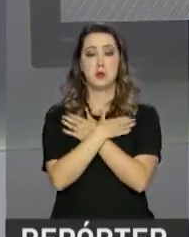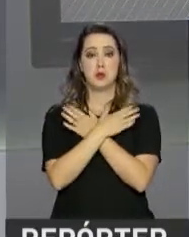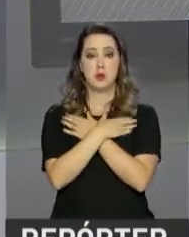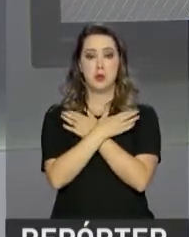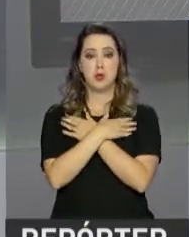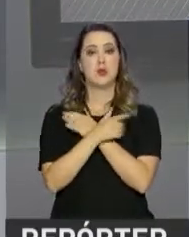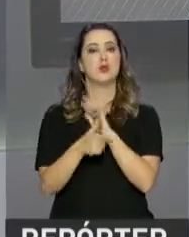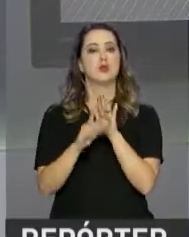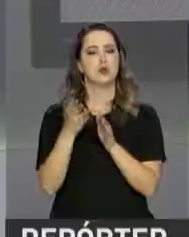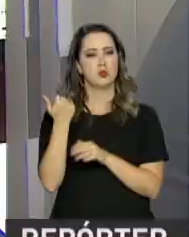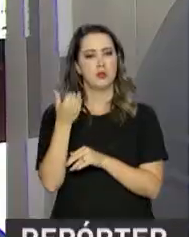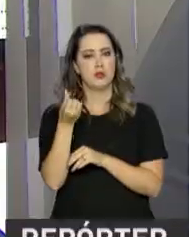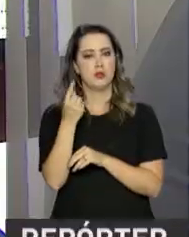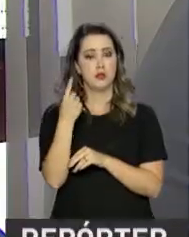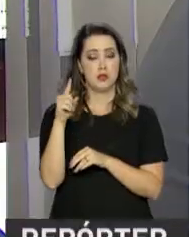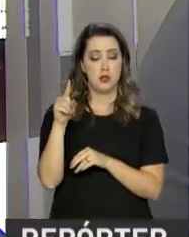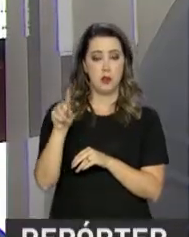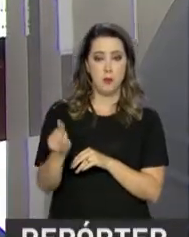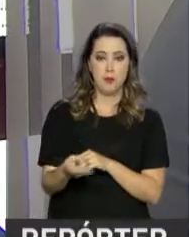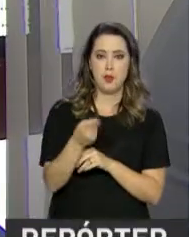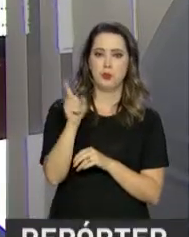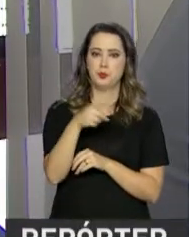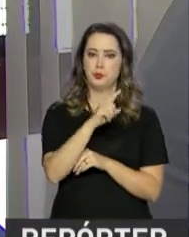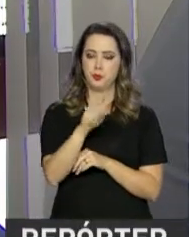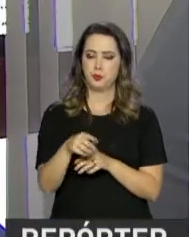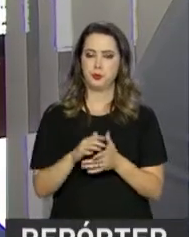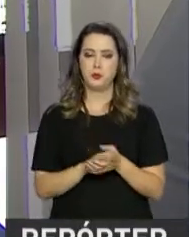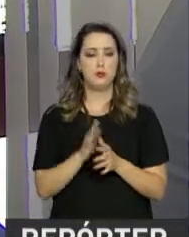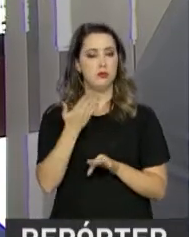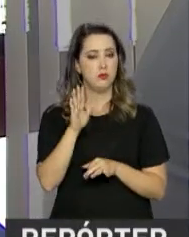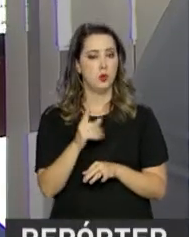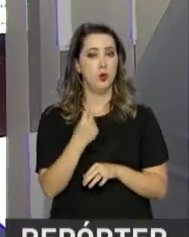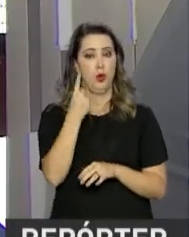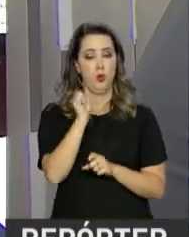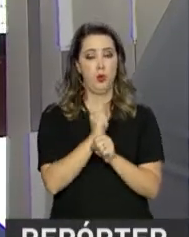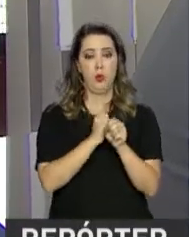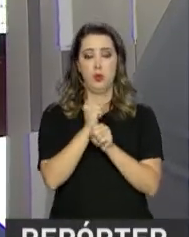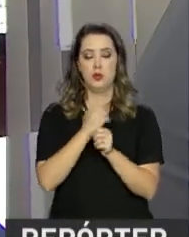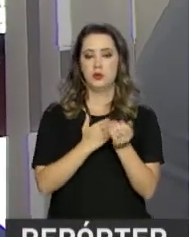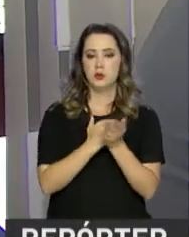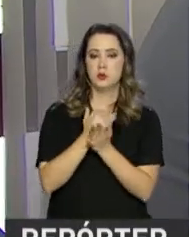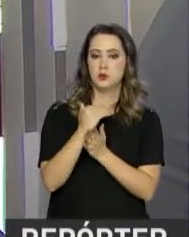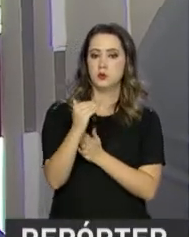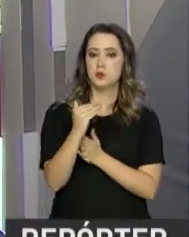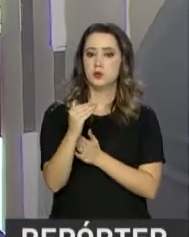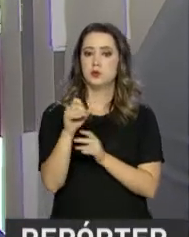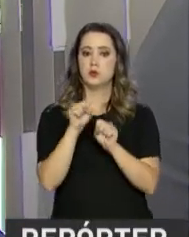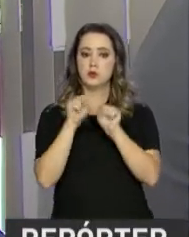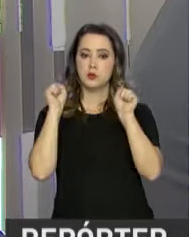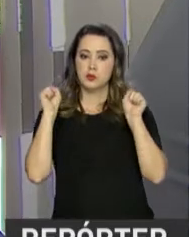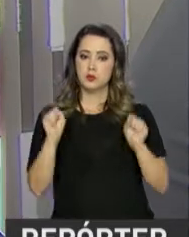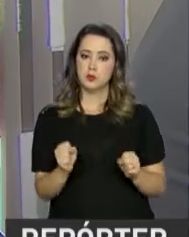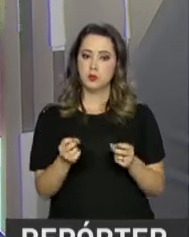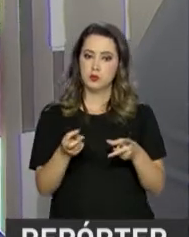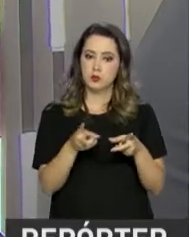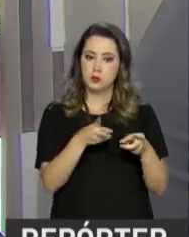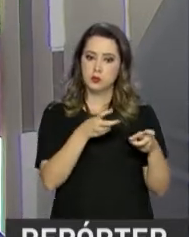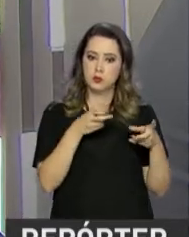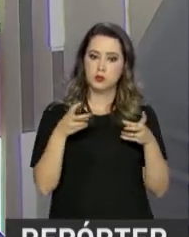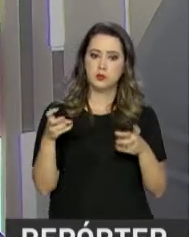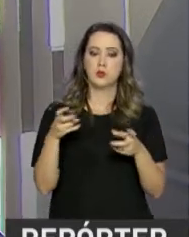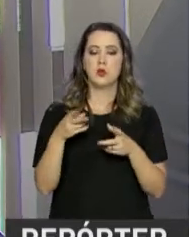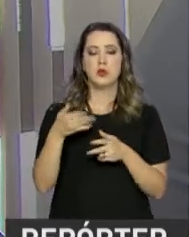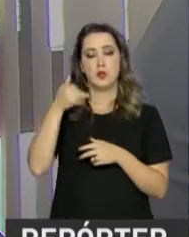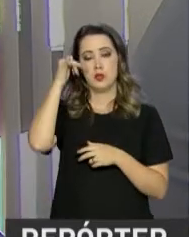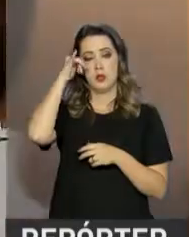requerimentos em pouco mais de um ano de implantação o sistema de detecção antifraude do